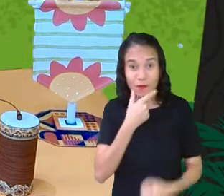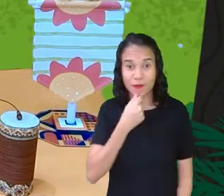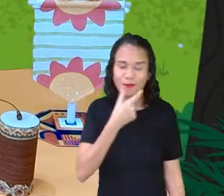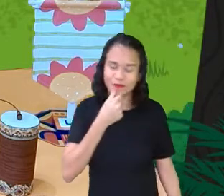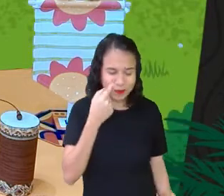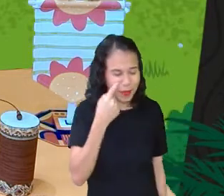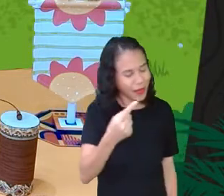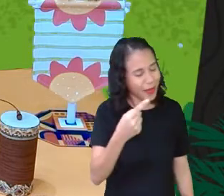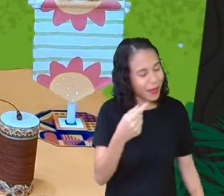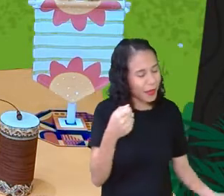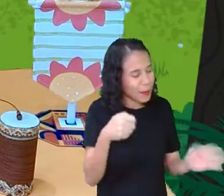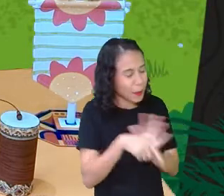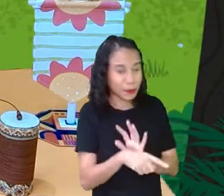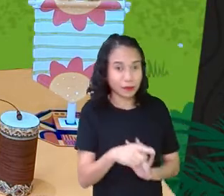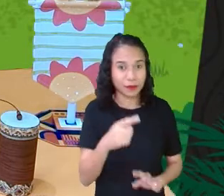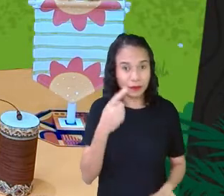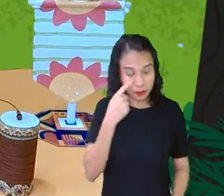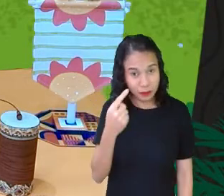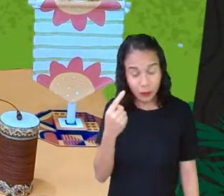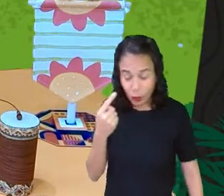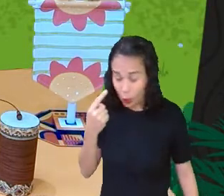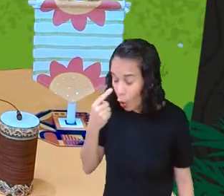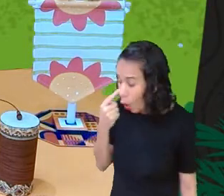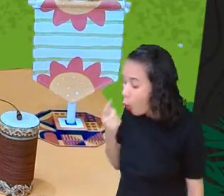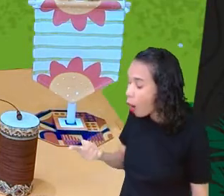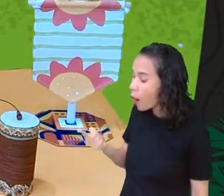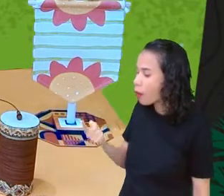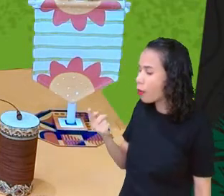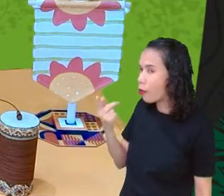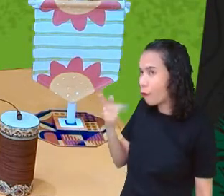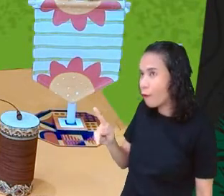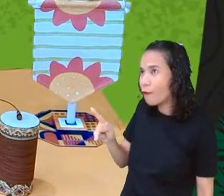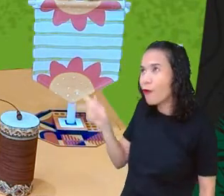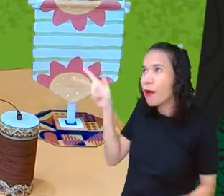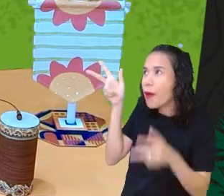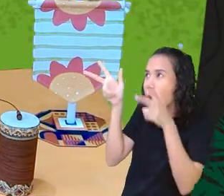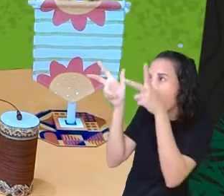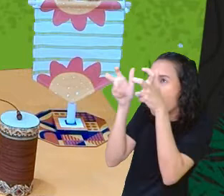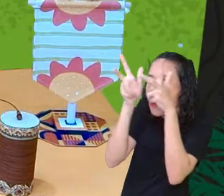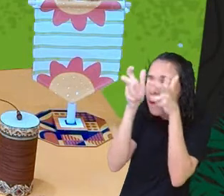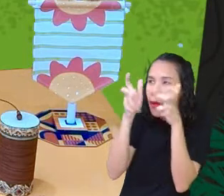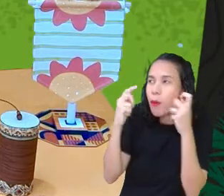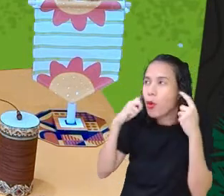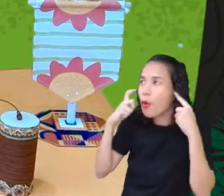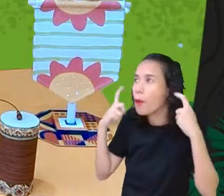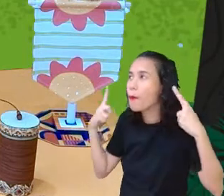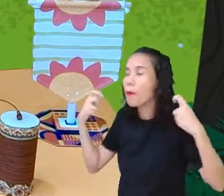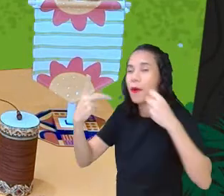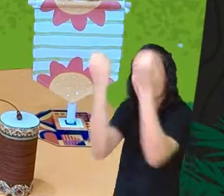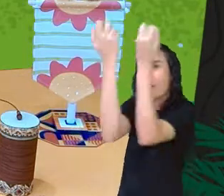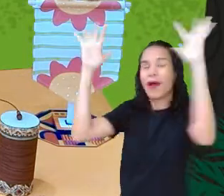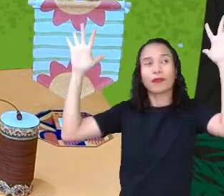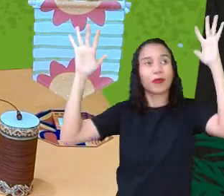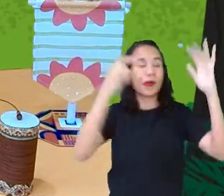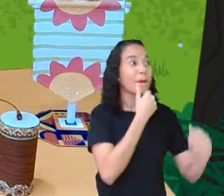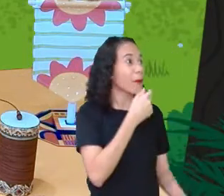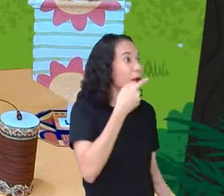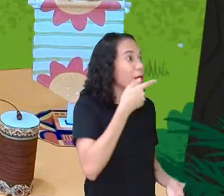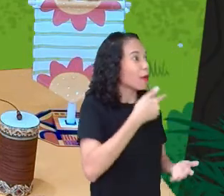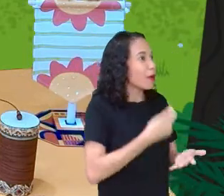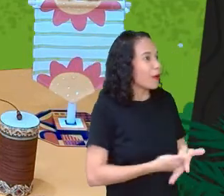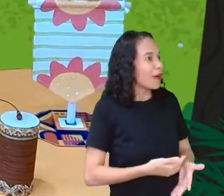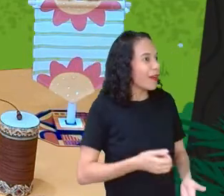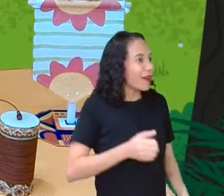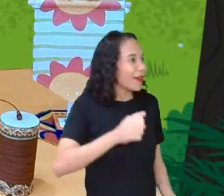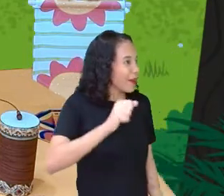e perguntou: Kaluanã, você ouviu os sons da floresta? Kaluanã olhou para ele